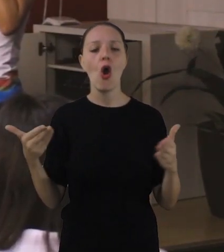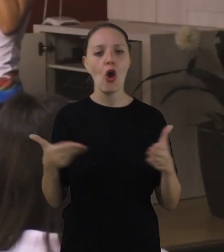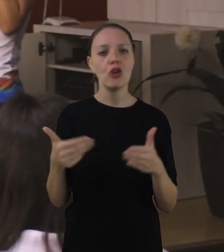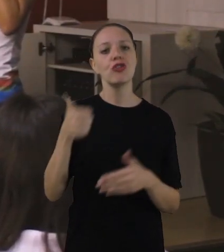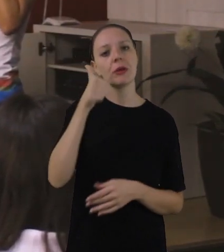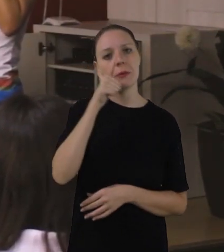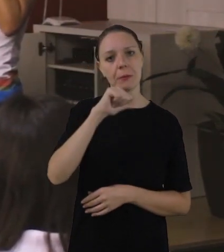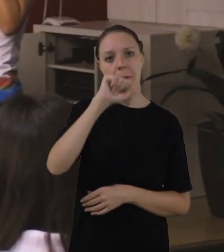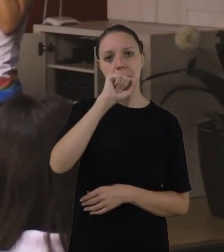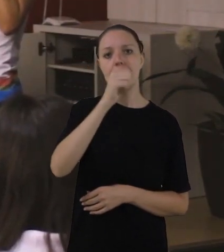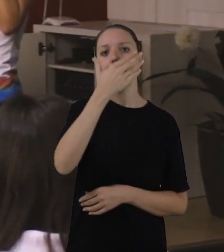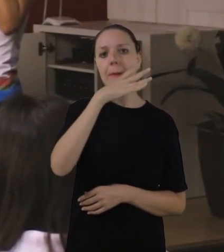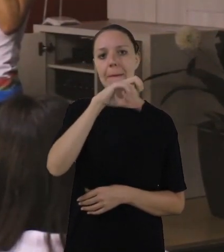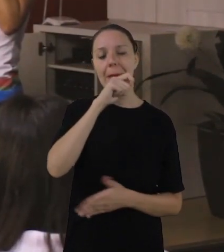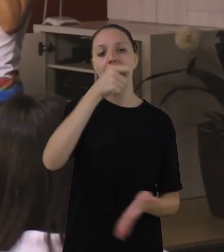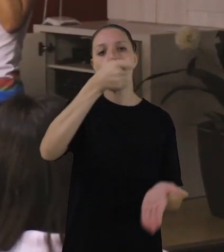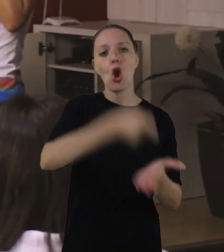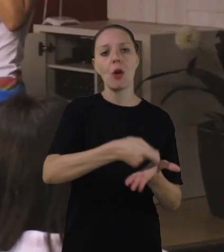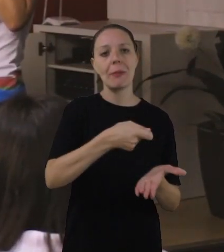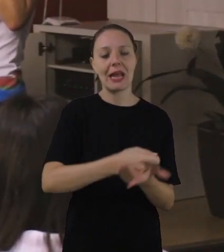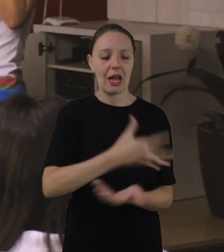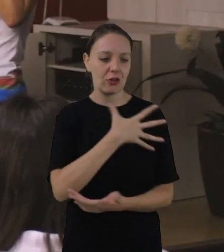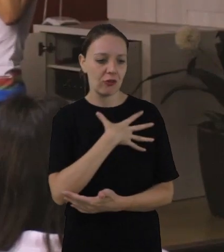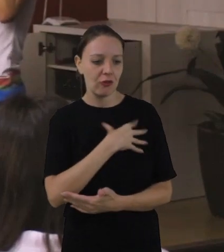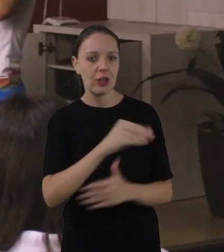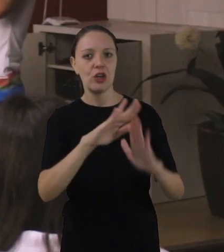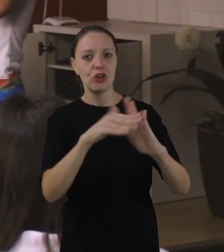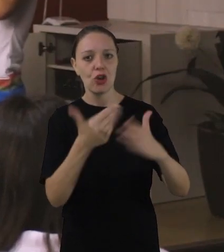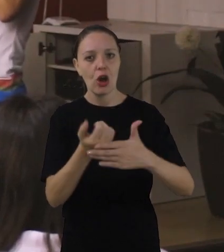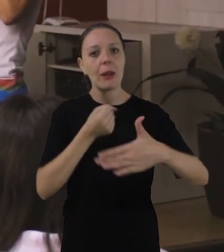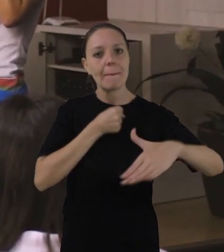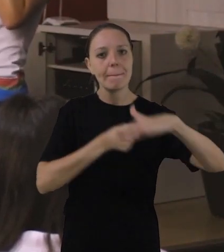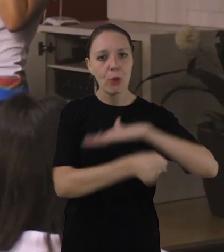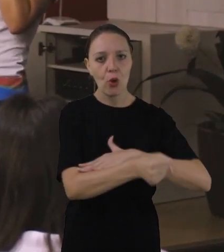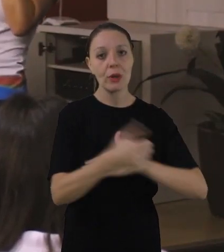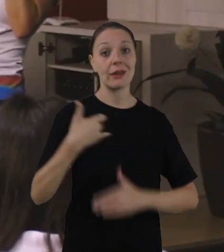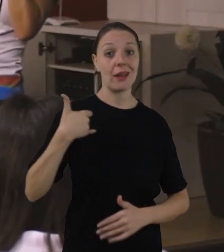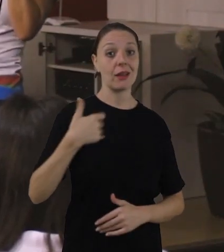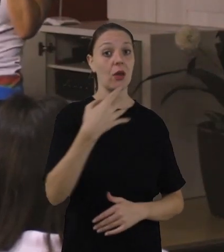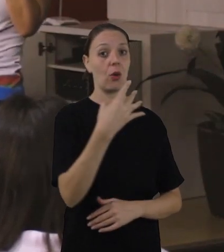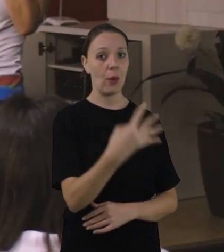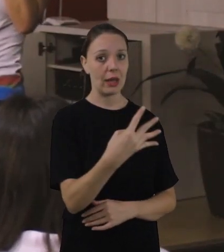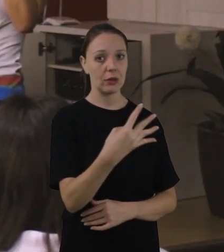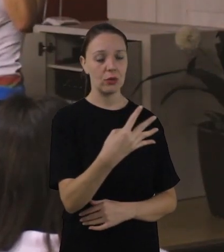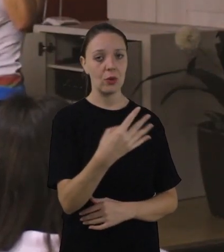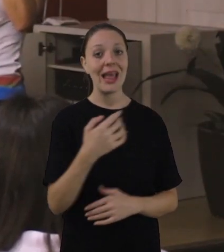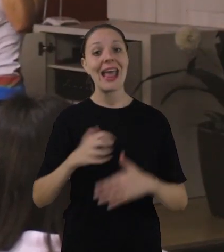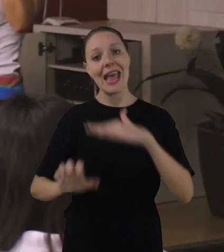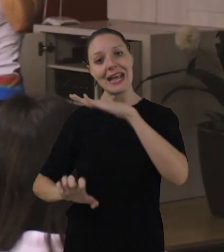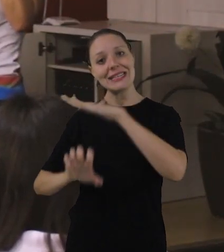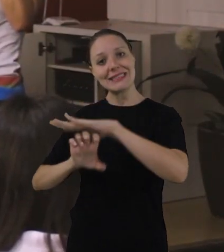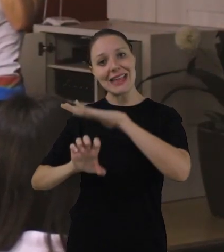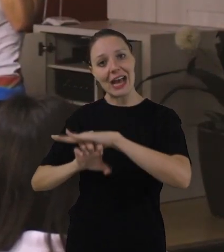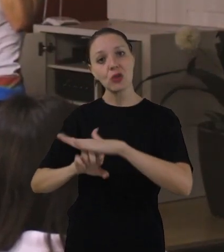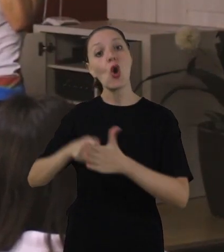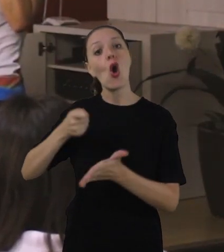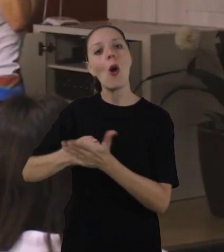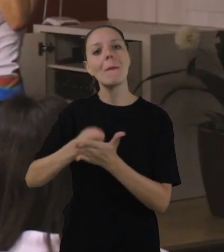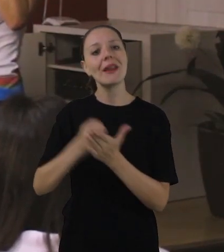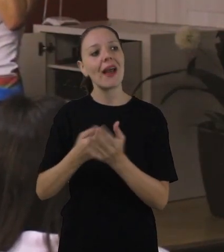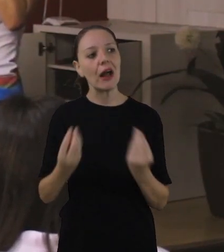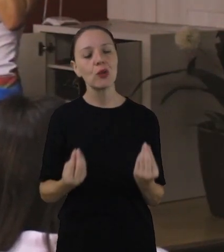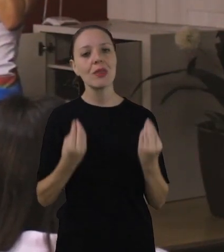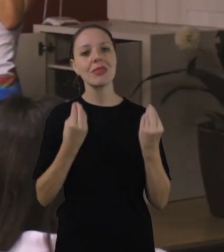escola, né, a partir dos 4 anos de idade, e o Estado, que é obrigado a fornecer para todos os cidadãos